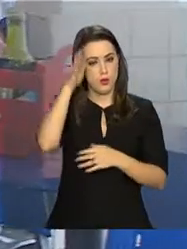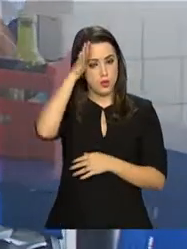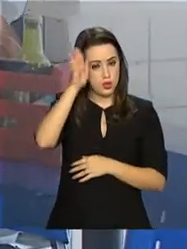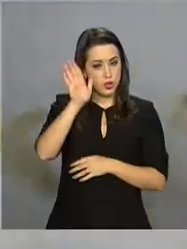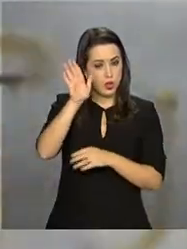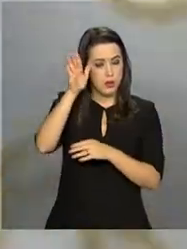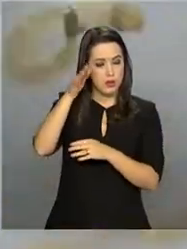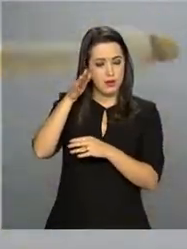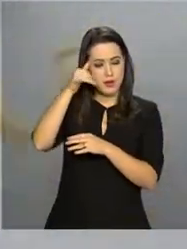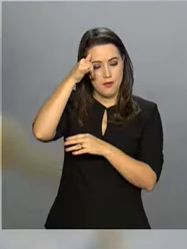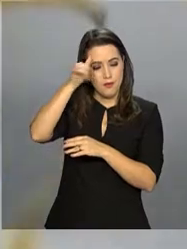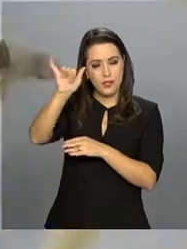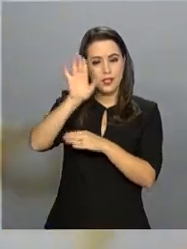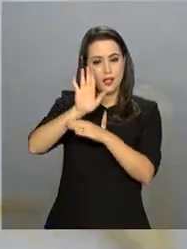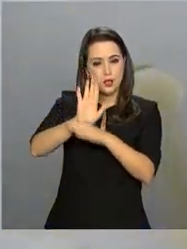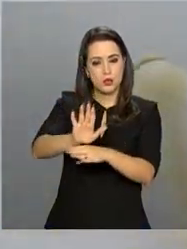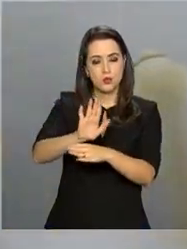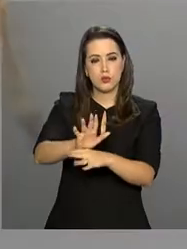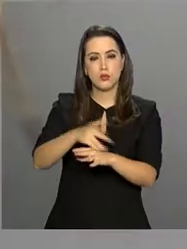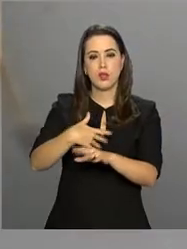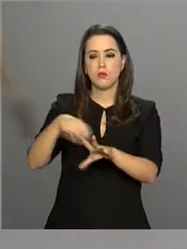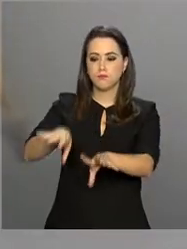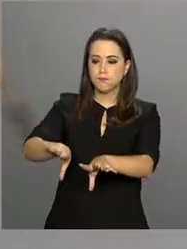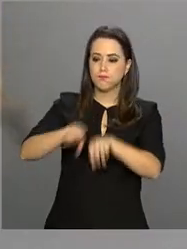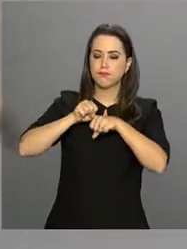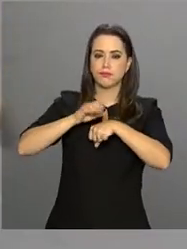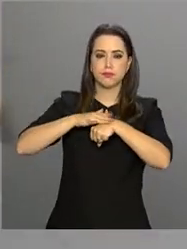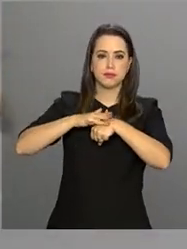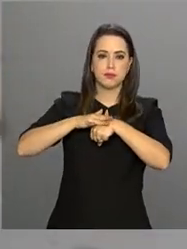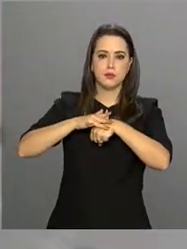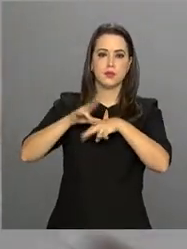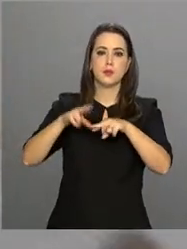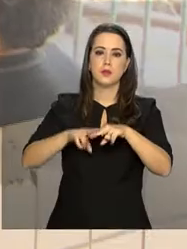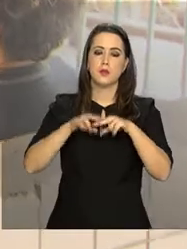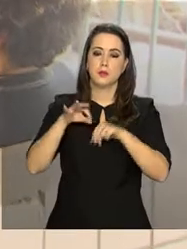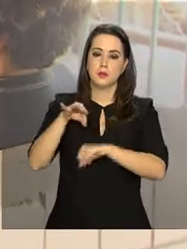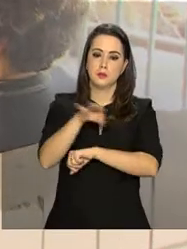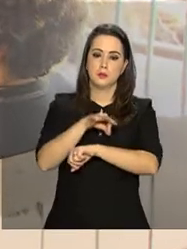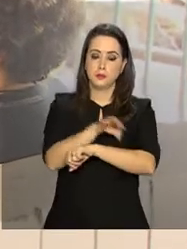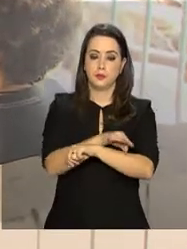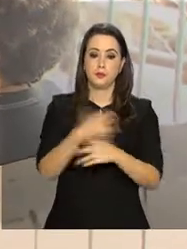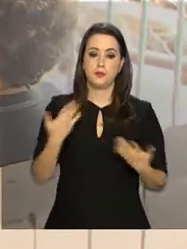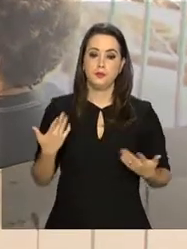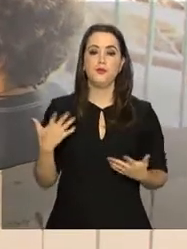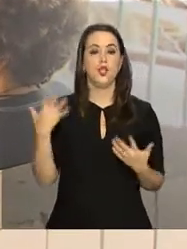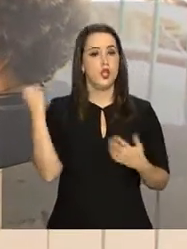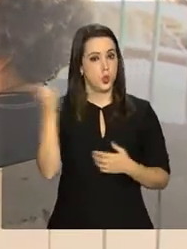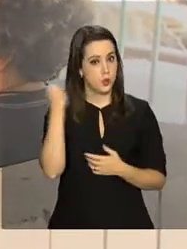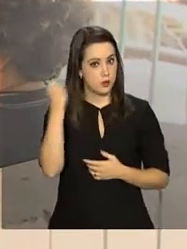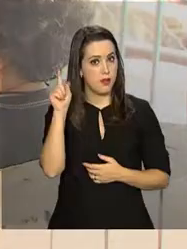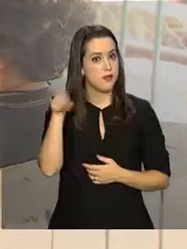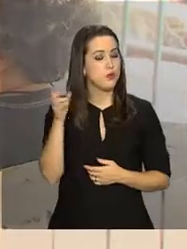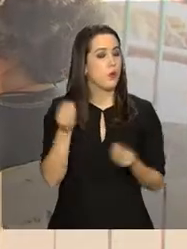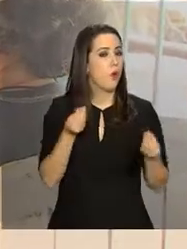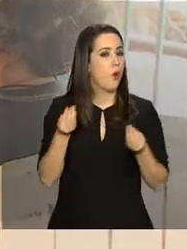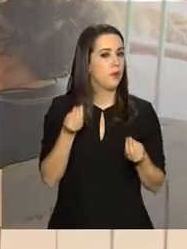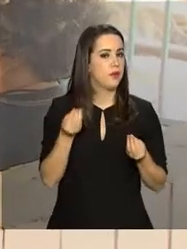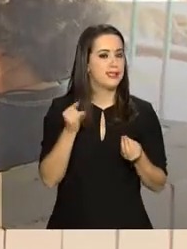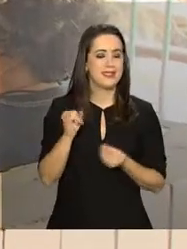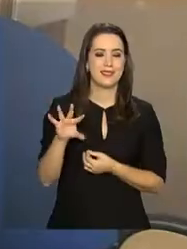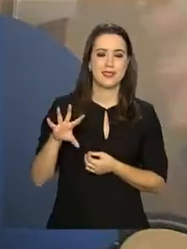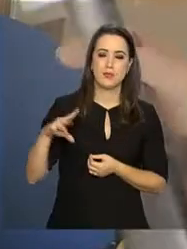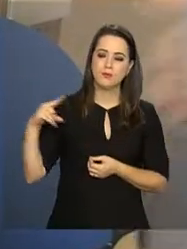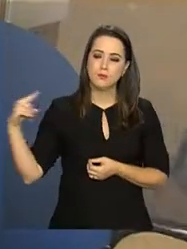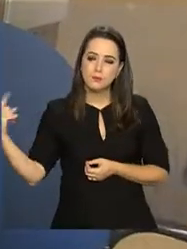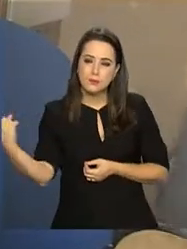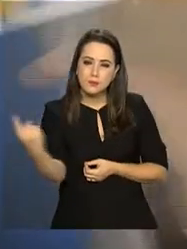reduzir e muito os casos das doenças causadas pelo aedes e o sucesso é garantido quando todos se